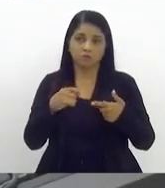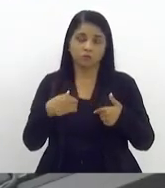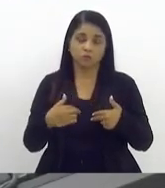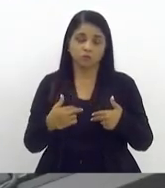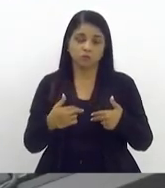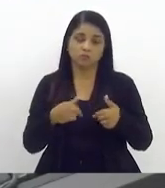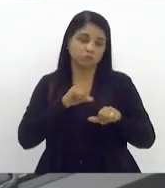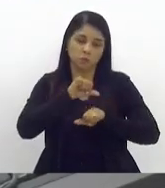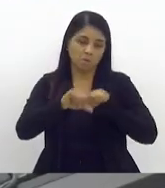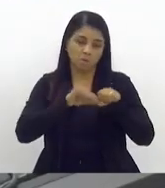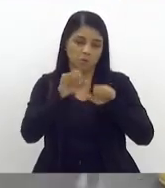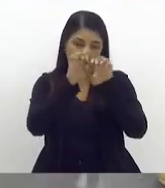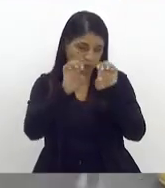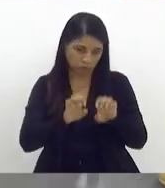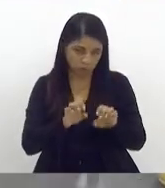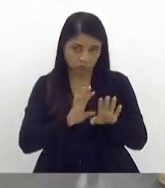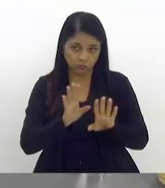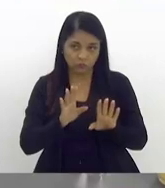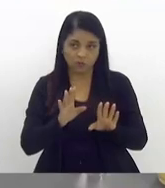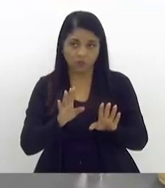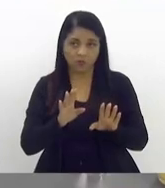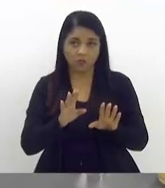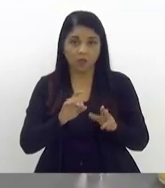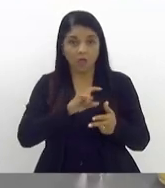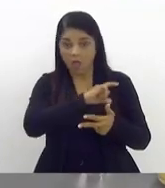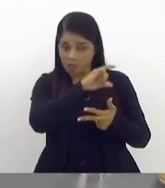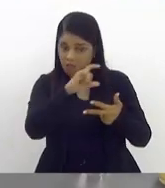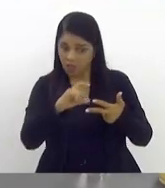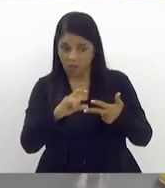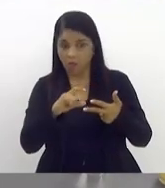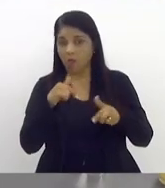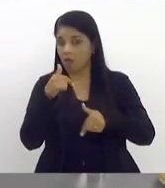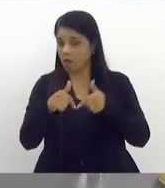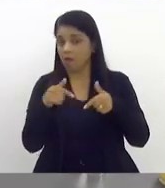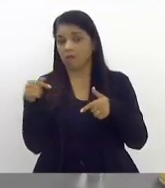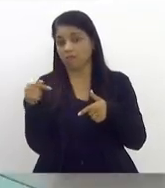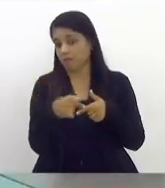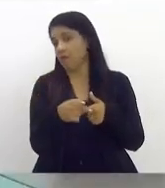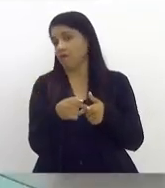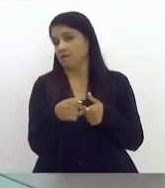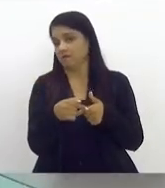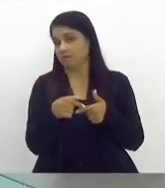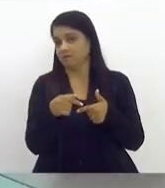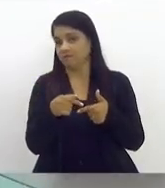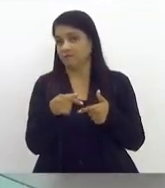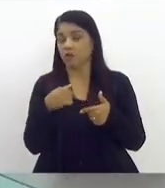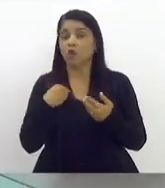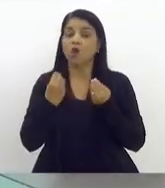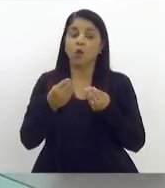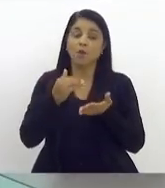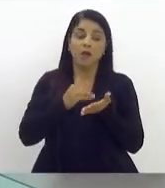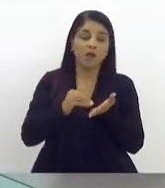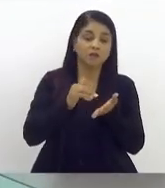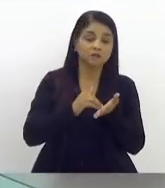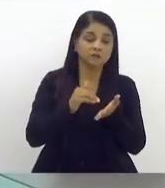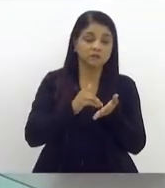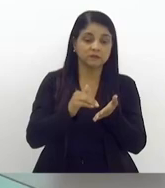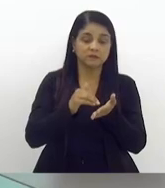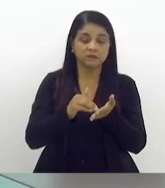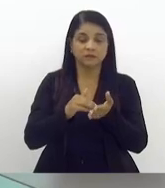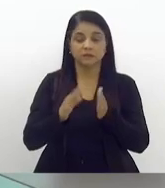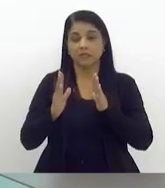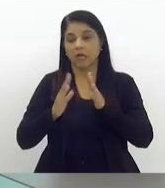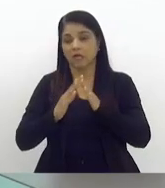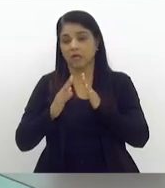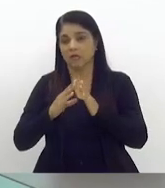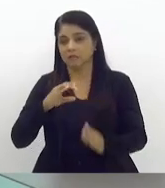sem alterar a estrutura. Não, isso é competência do Executivo. Como é que eu posso dizer só, que a Secretaria da Casa Civil,